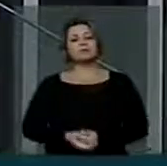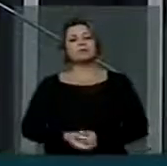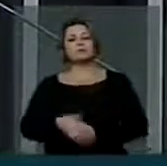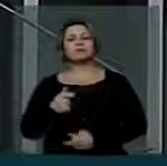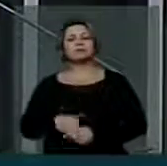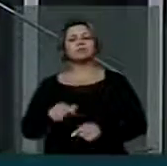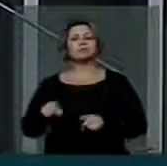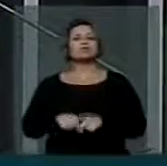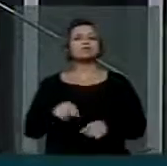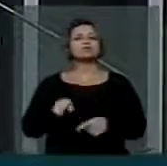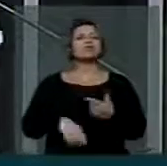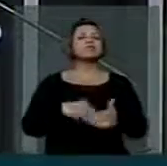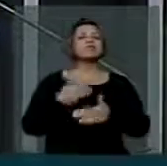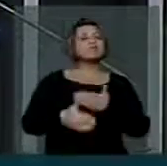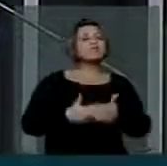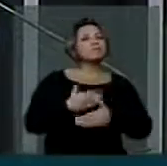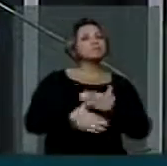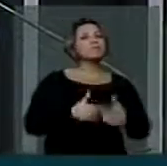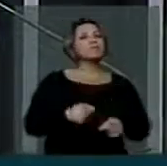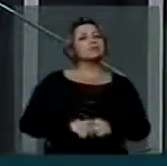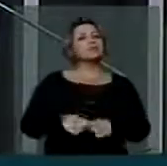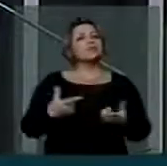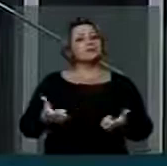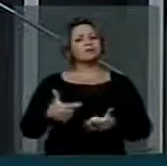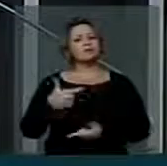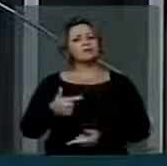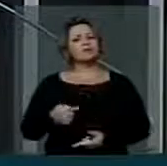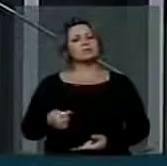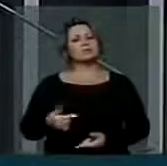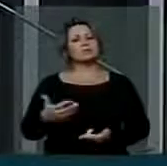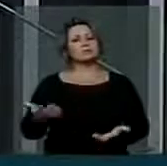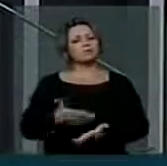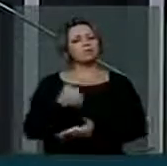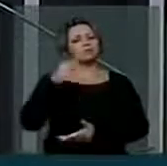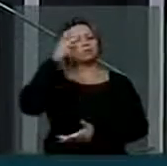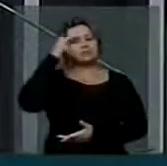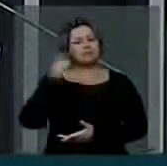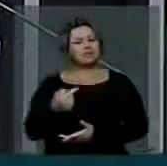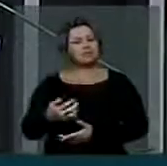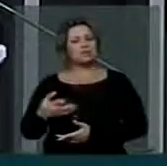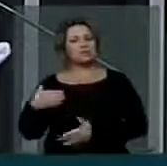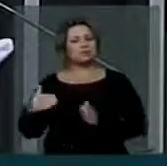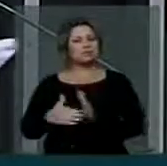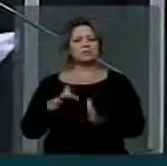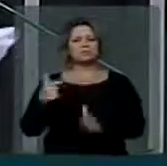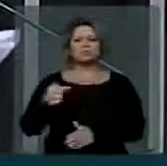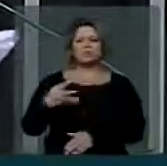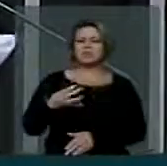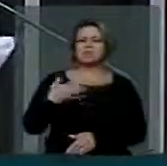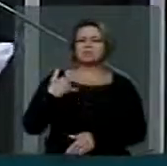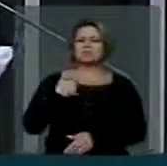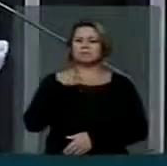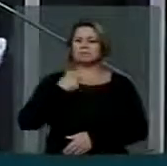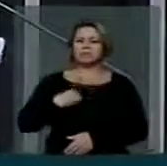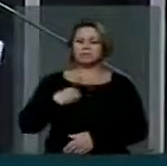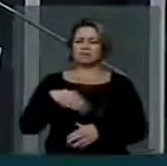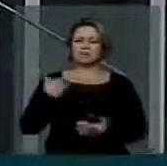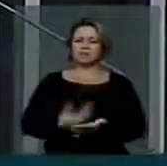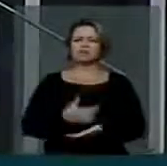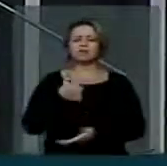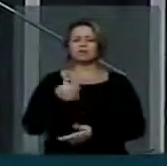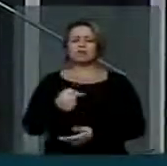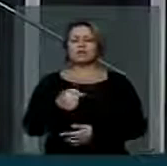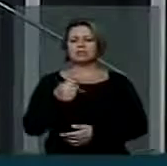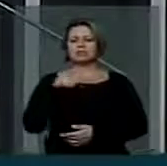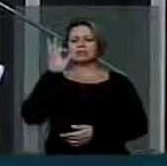65,8 anos, frente aos 74 anos de hoje. Tinha uma taxa de